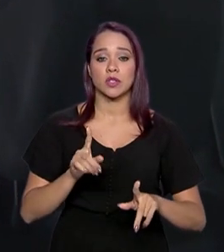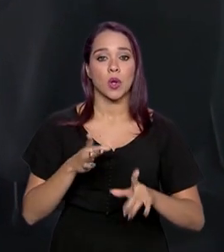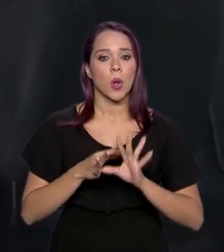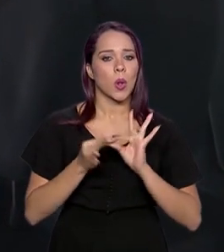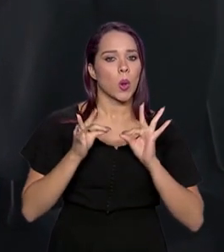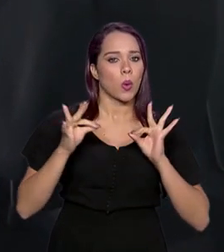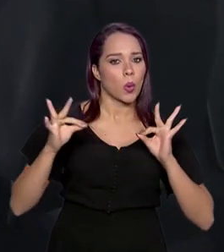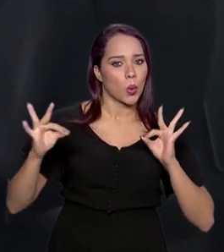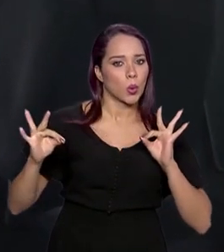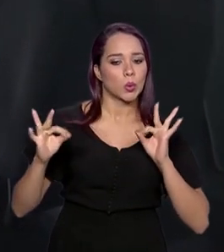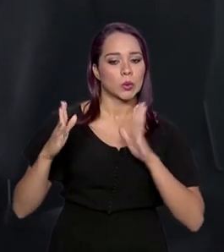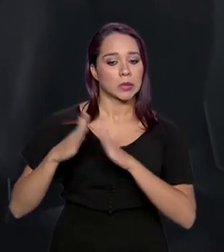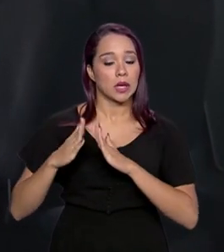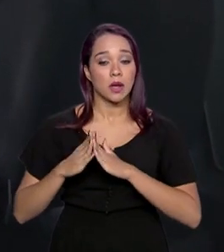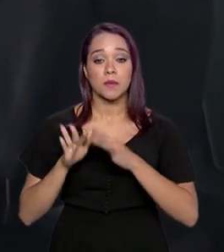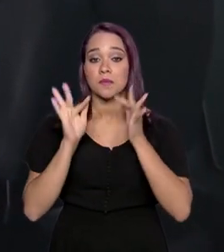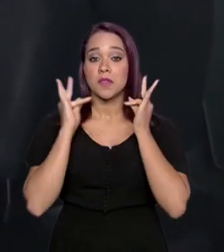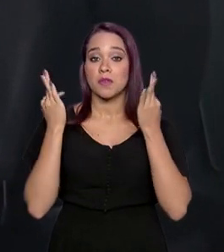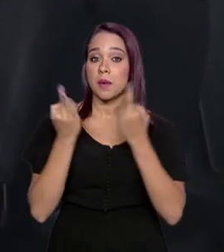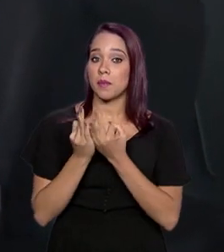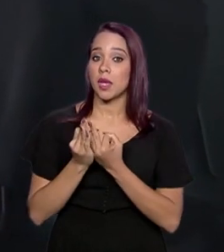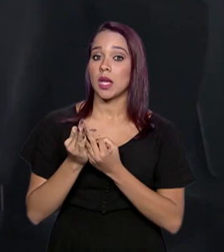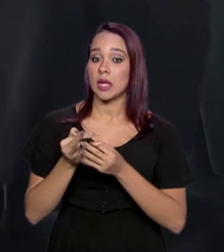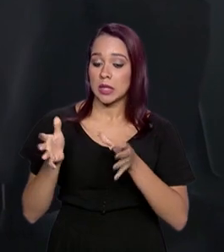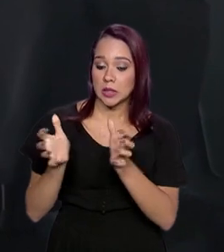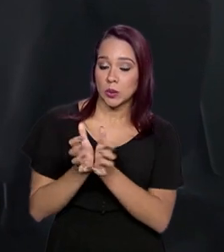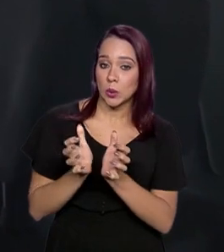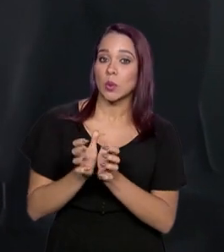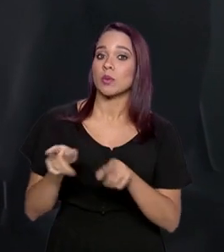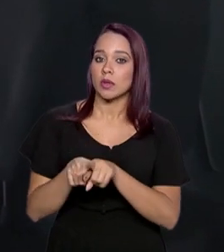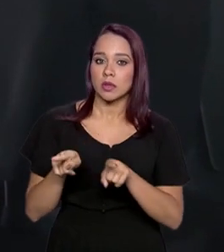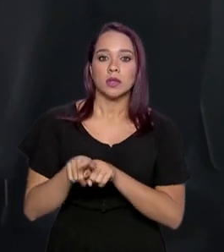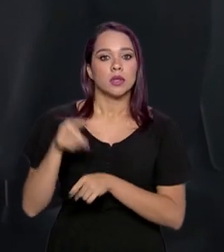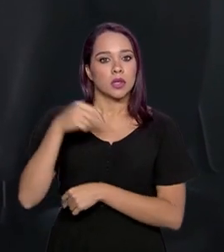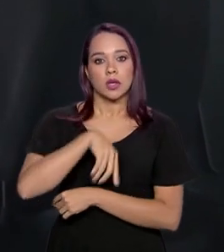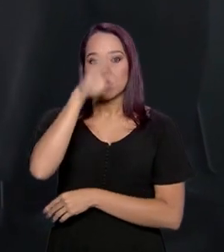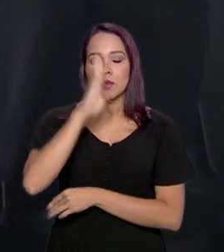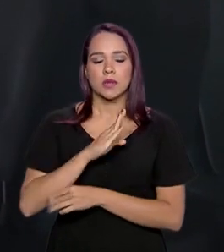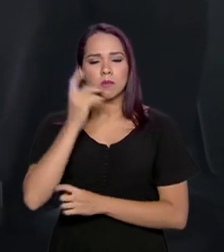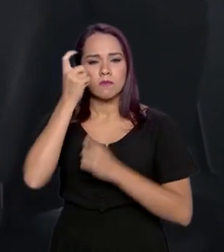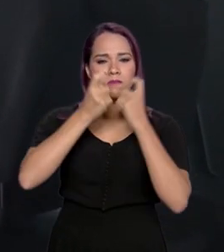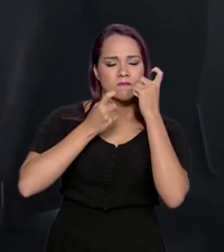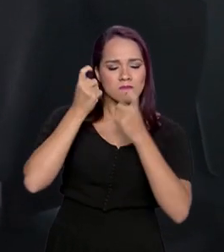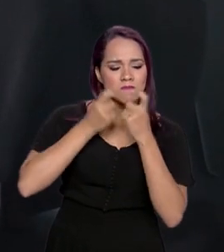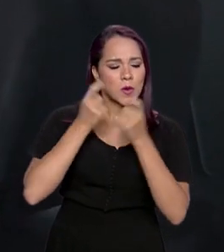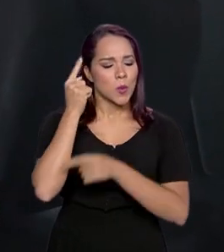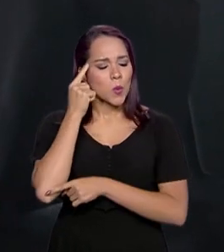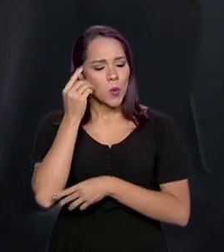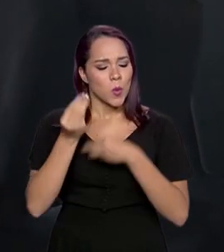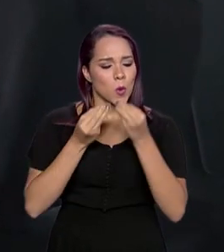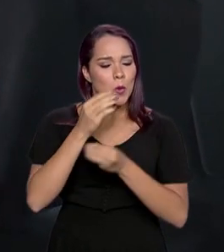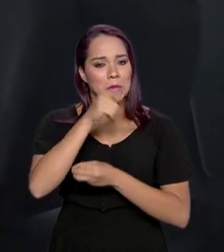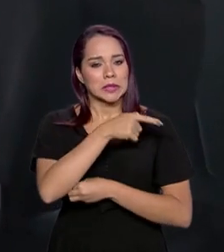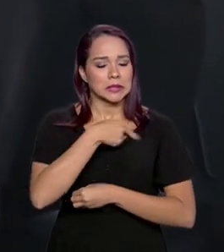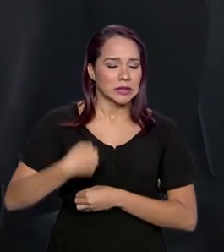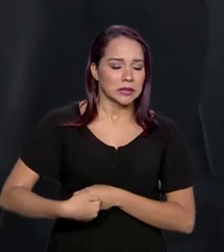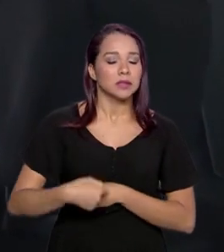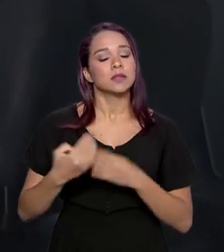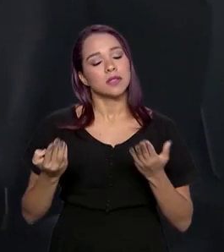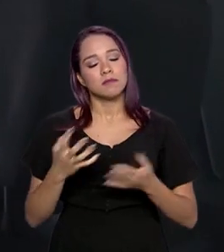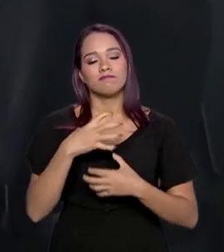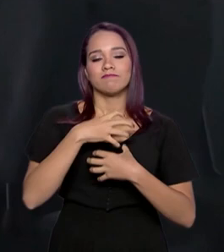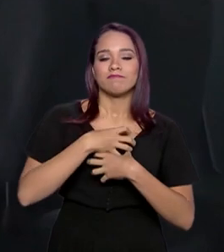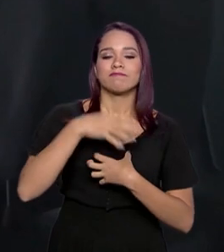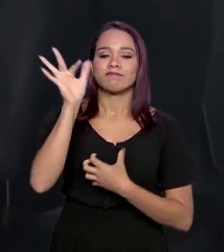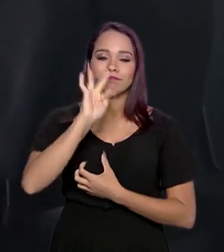longe de casa, as famílias deles, principalmente, os familiares deles aqui no Brasil, preocupados com a situação deles. Então a gente fica feliz de